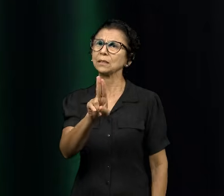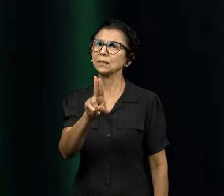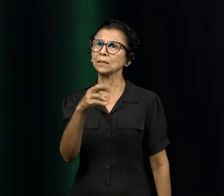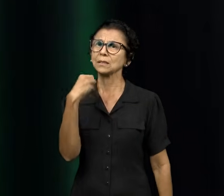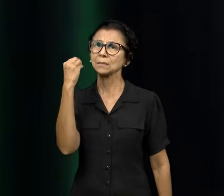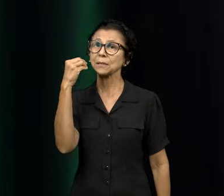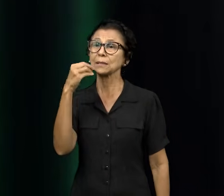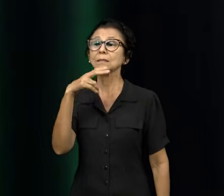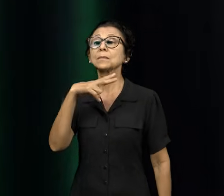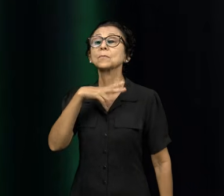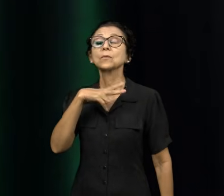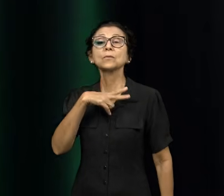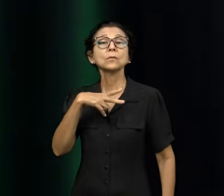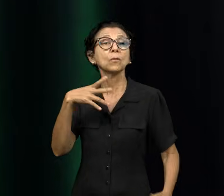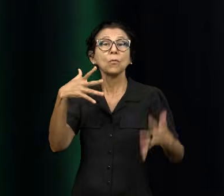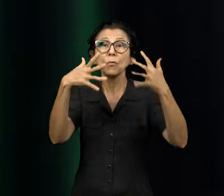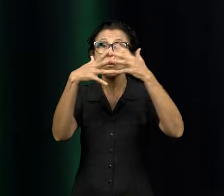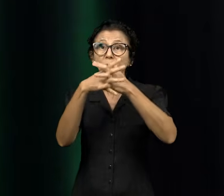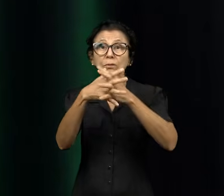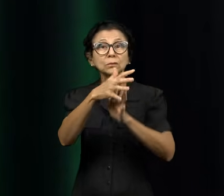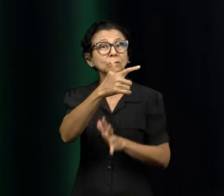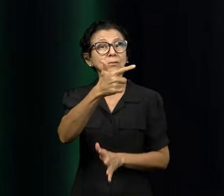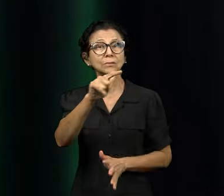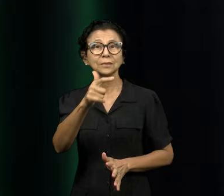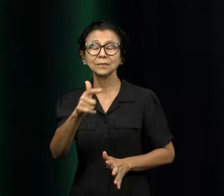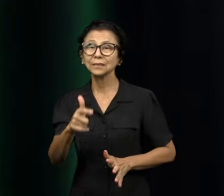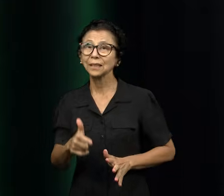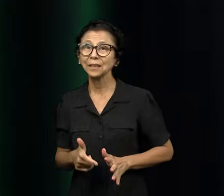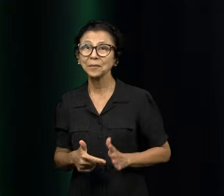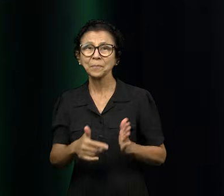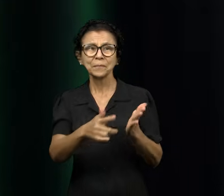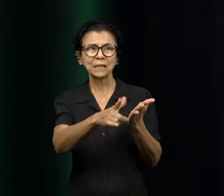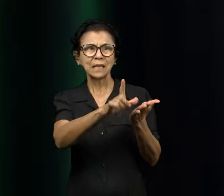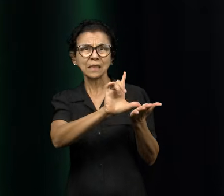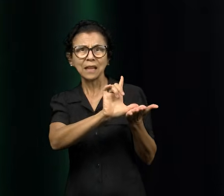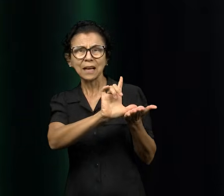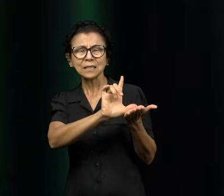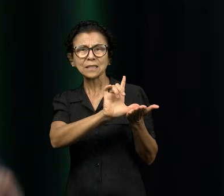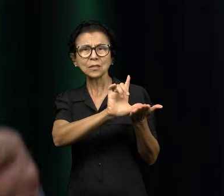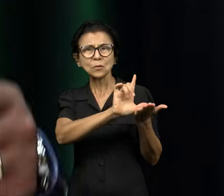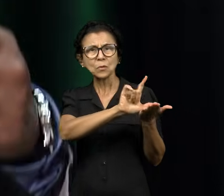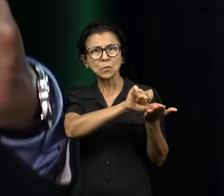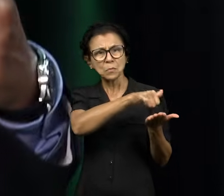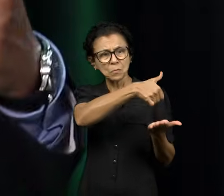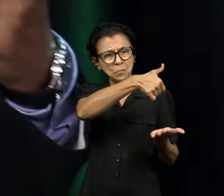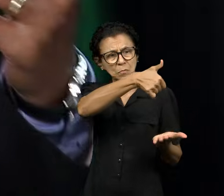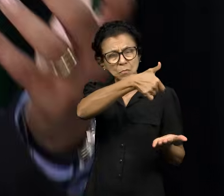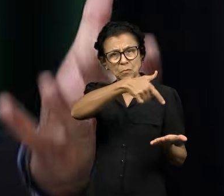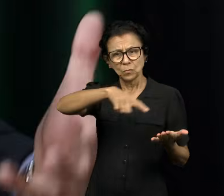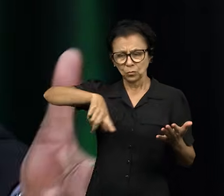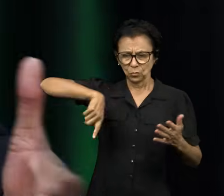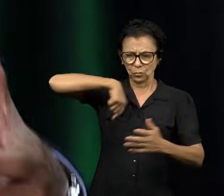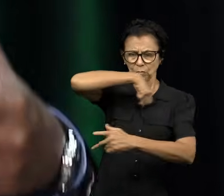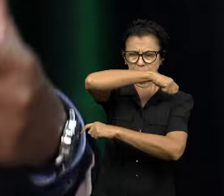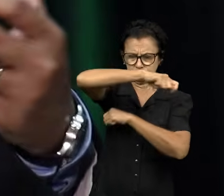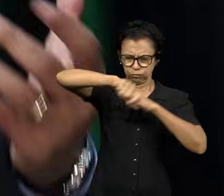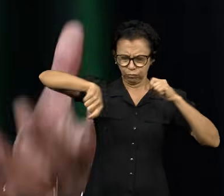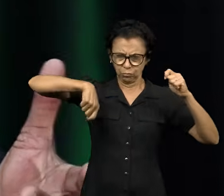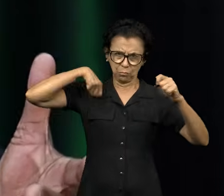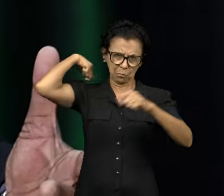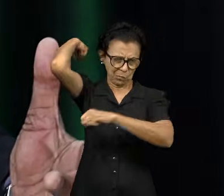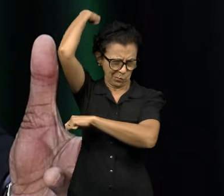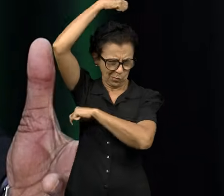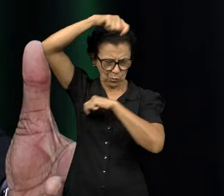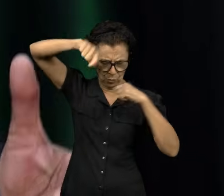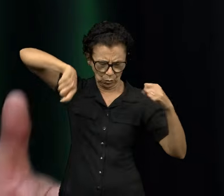experiência pessoal. Pessoal, inconfundível. E a Bíblia diz que Lázaro sai de lá com as amarras